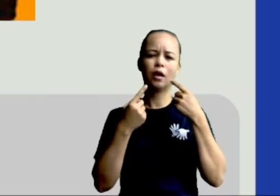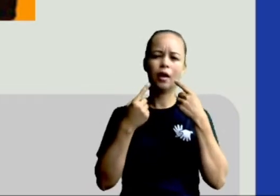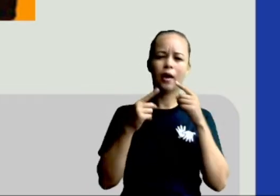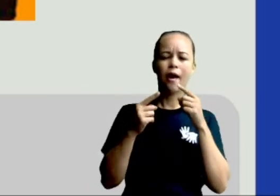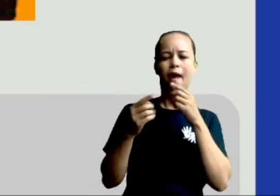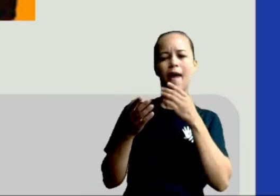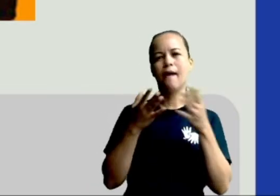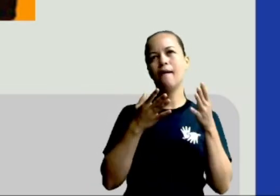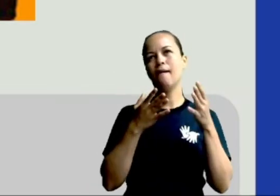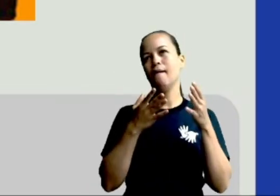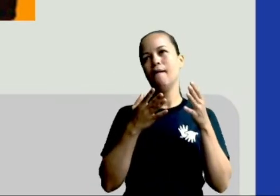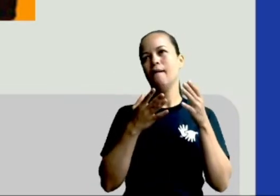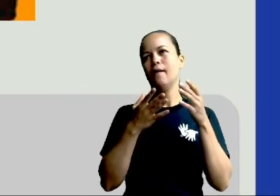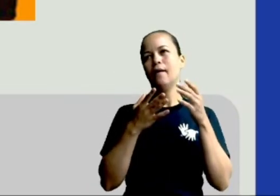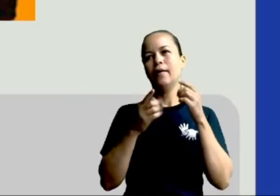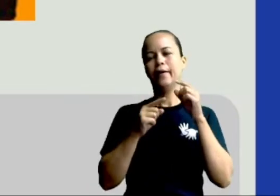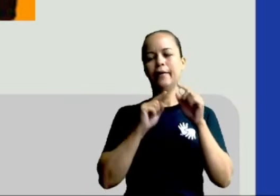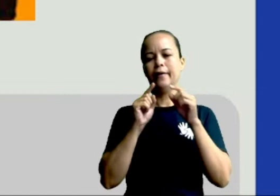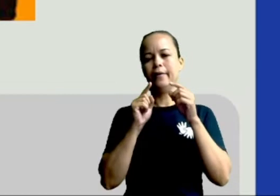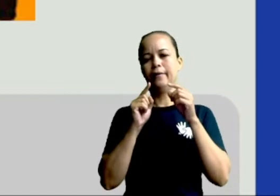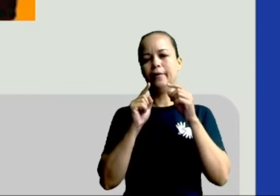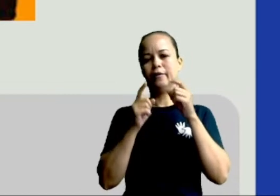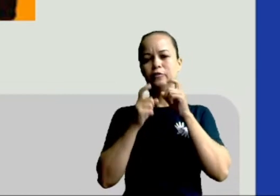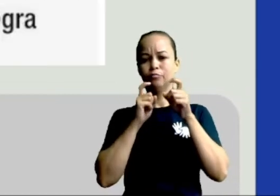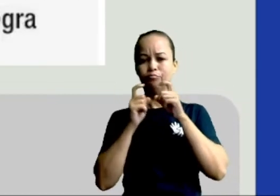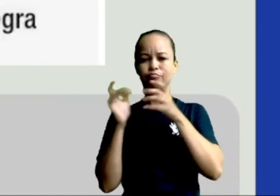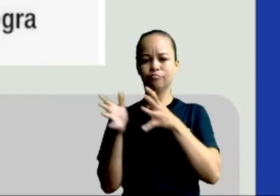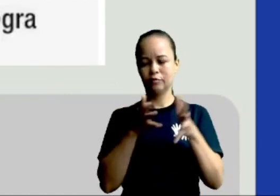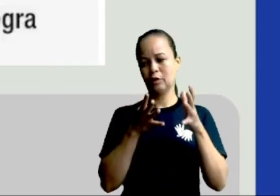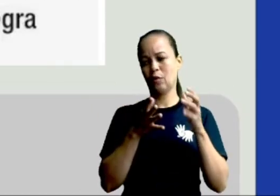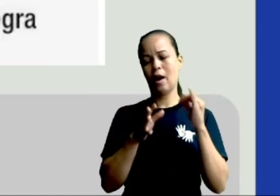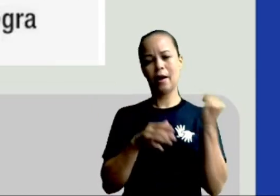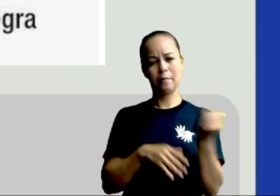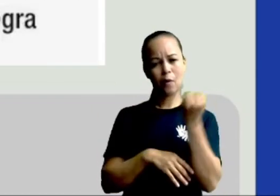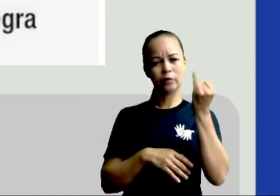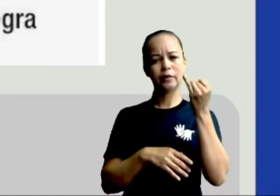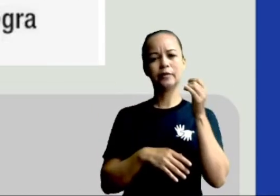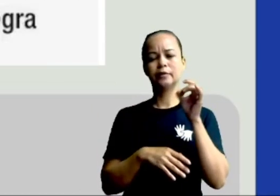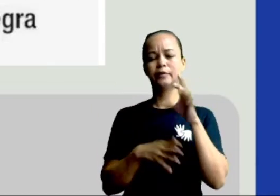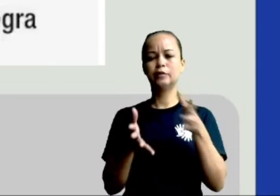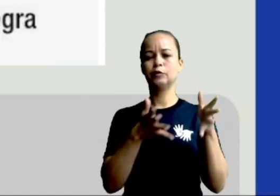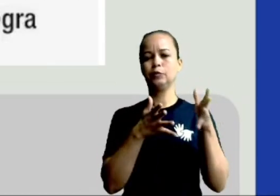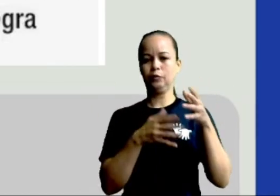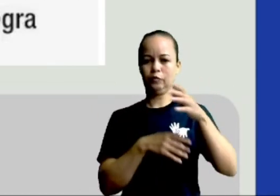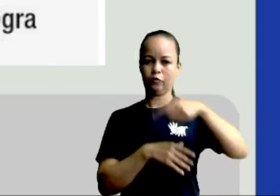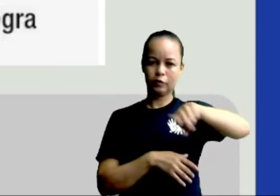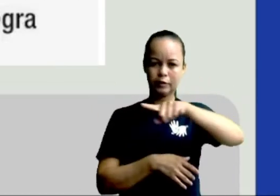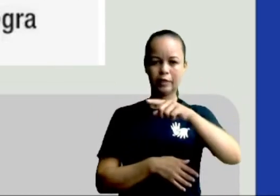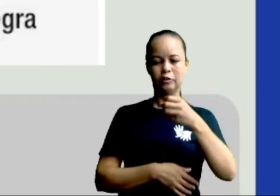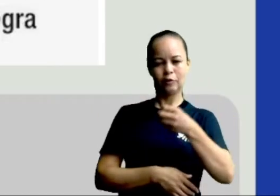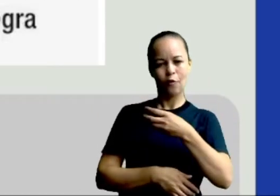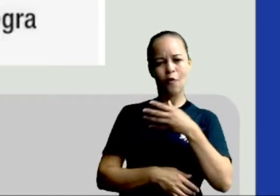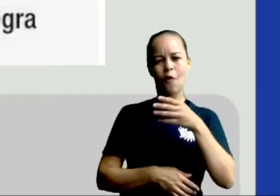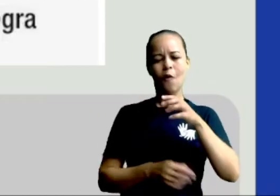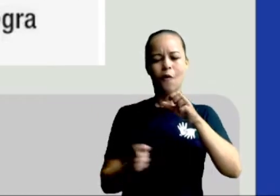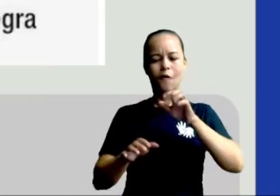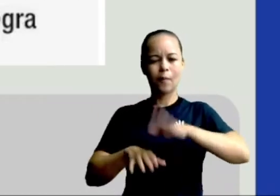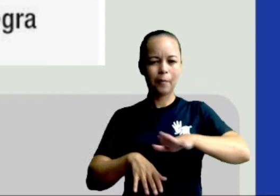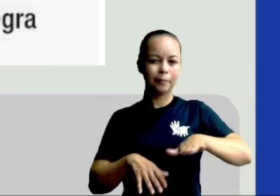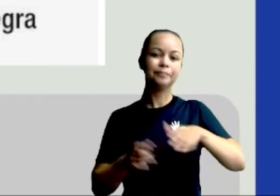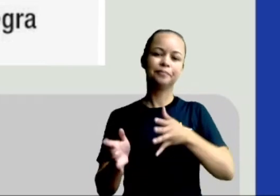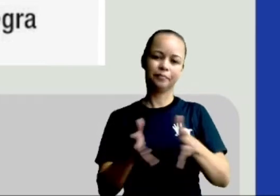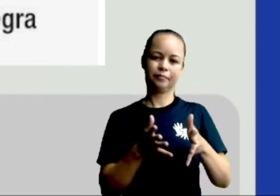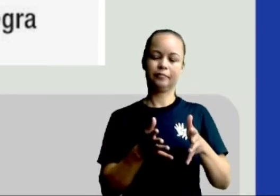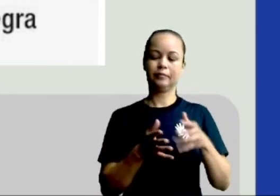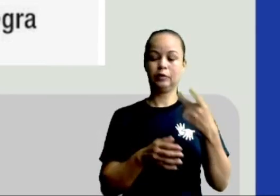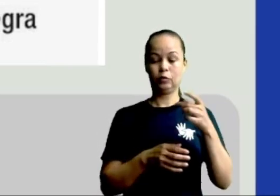novinhos, tão crianças em casa, ter a consciência disso. Qual é a importância disso? Ó, os negros, eles fazem a maior parte da